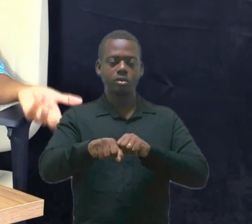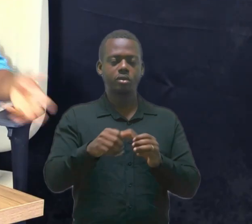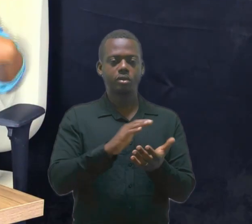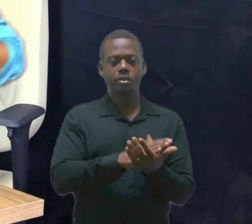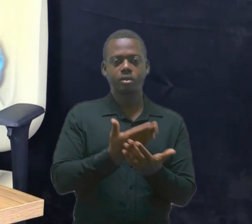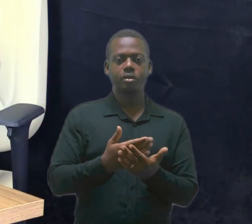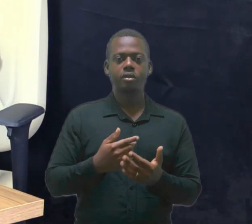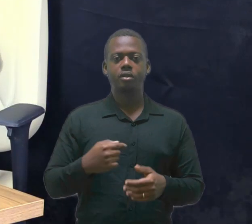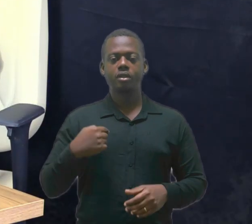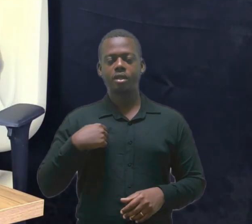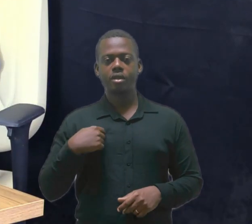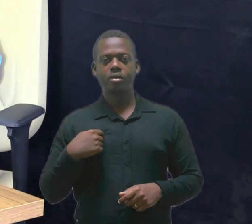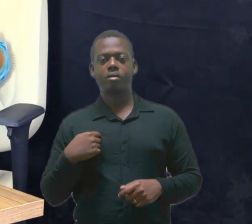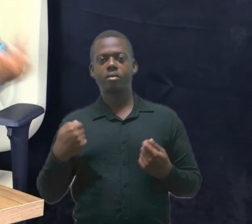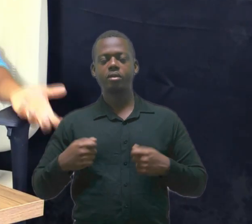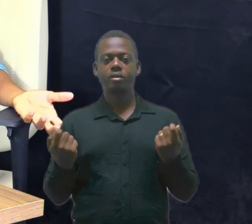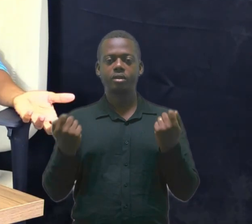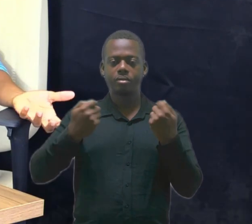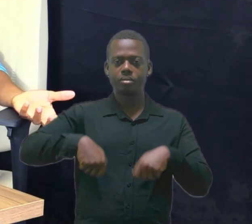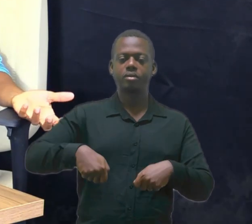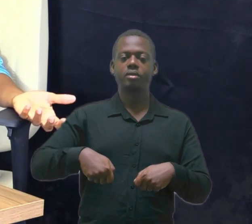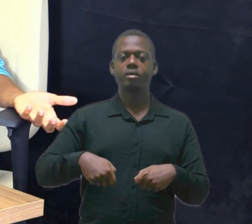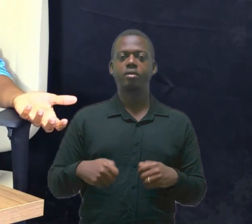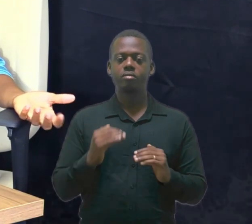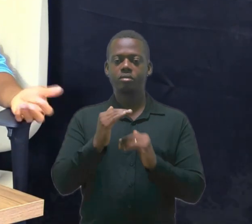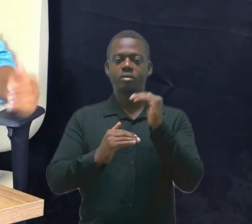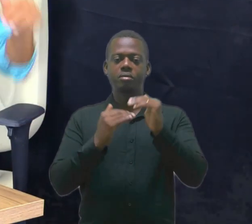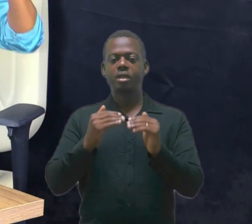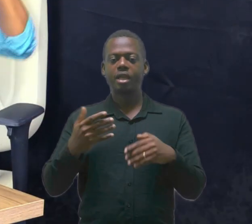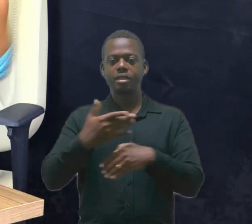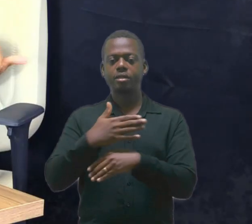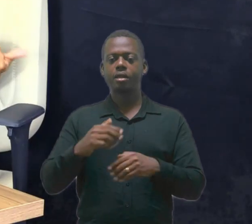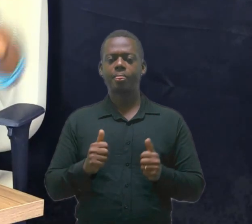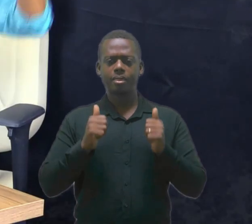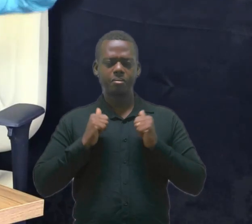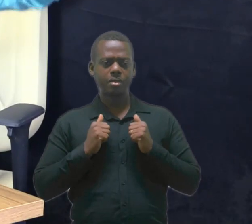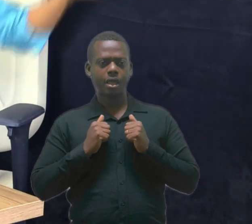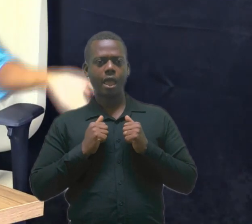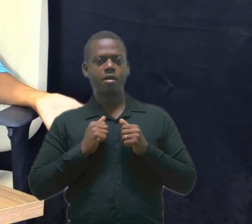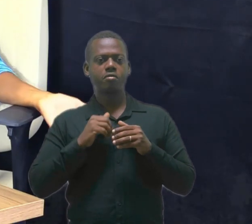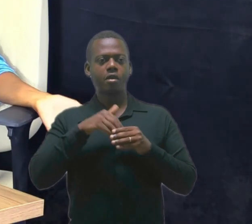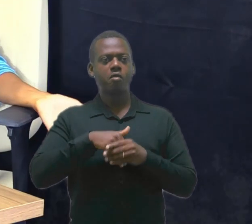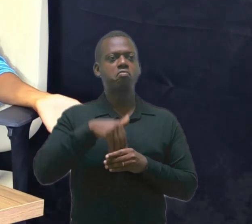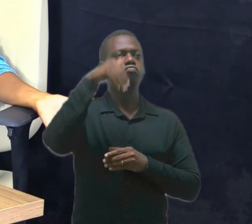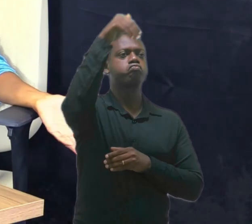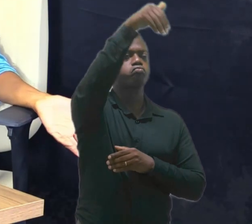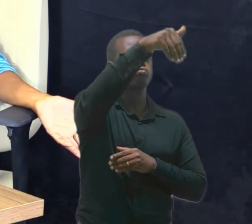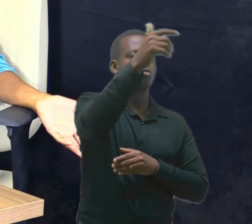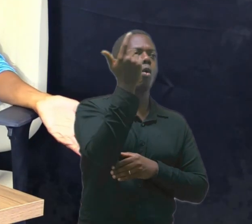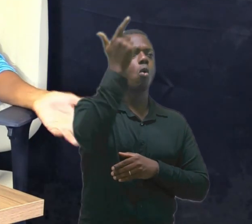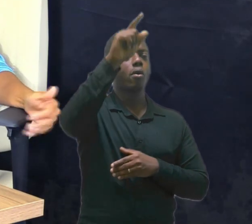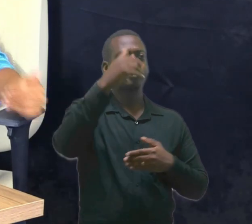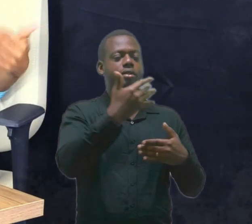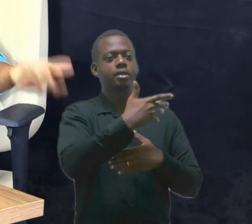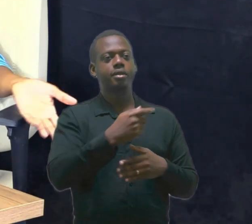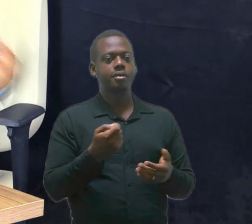nós precisamos, se eu preciso me capacitar, mas aí a cidade não promove, eu tenho que pagar muito mais caro porque eu tenho que ir para fora. Né? Perfeito.